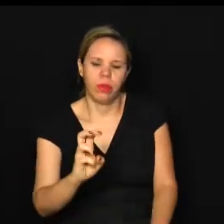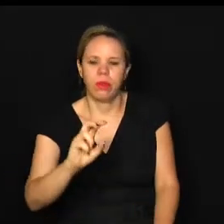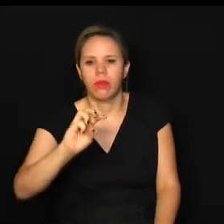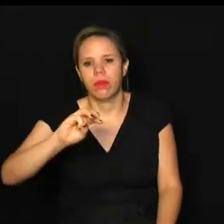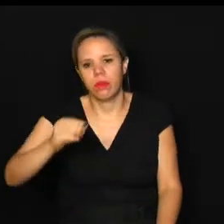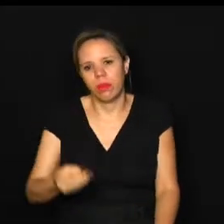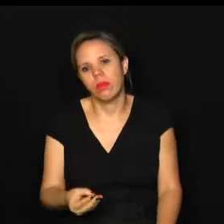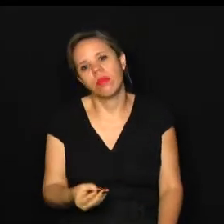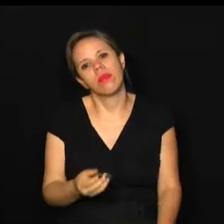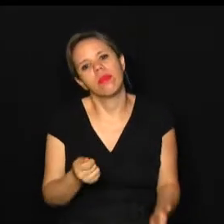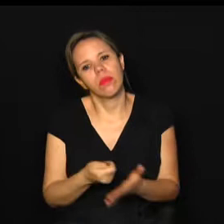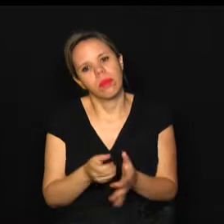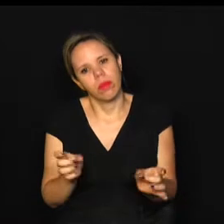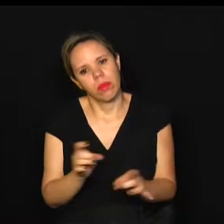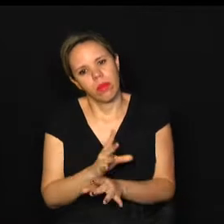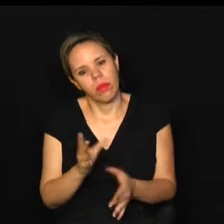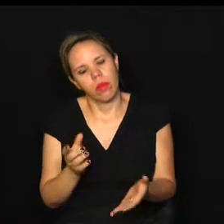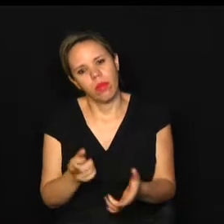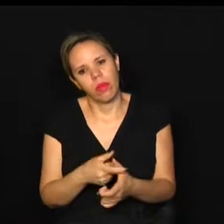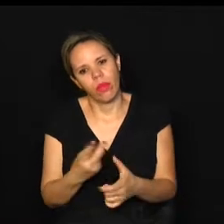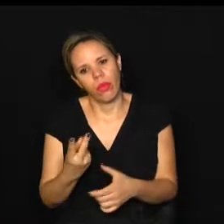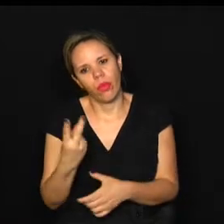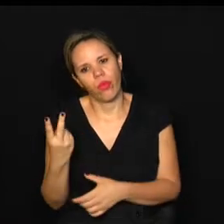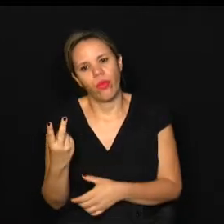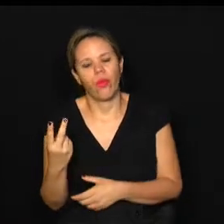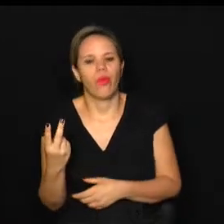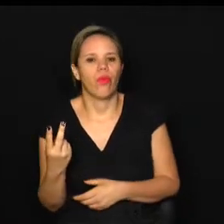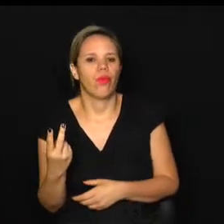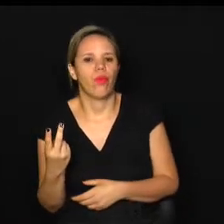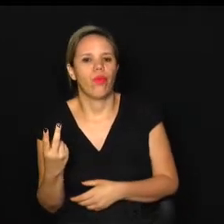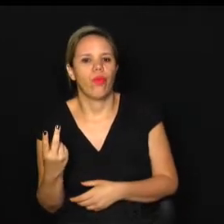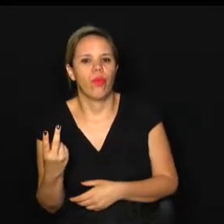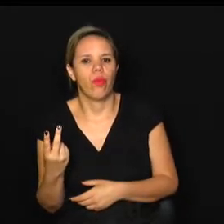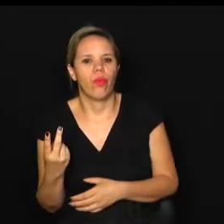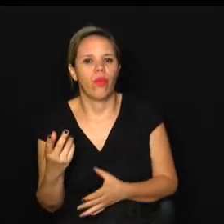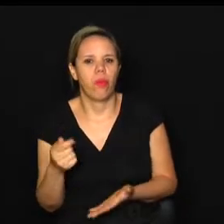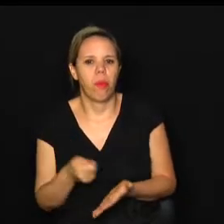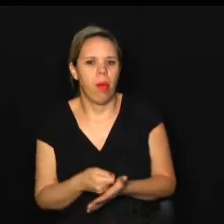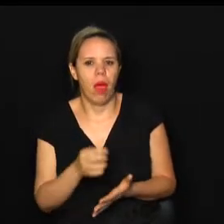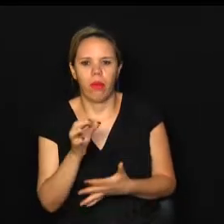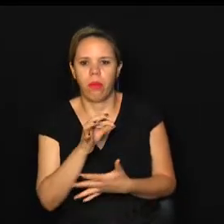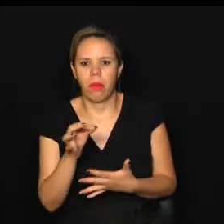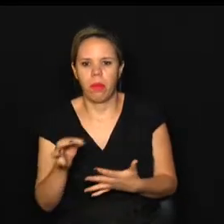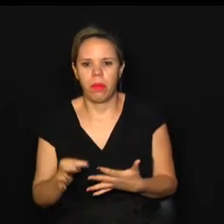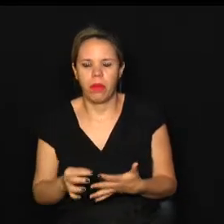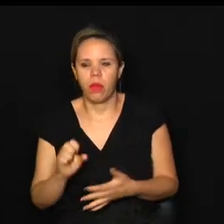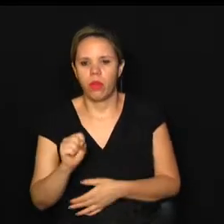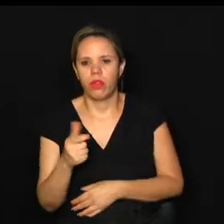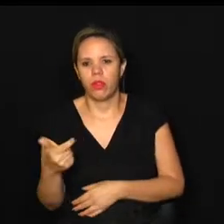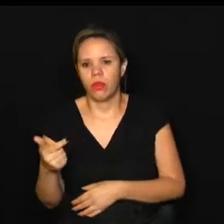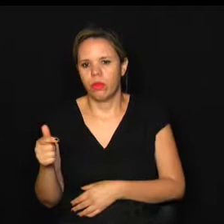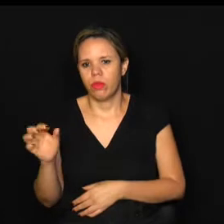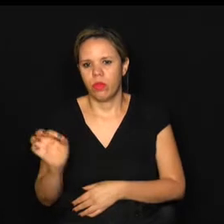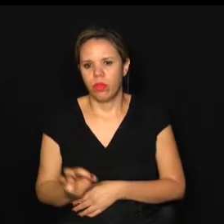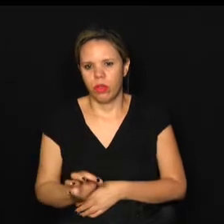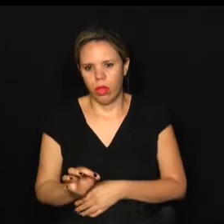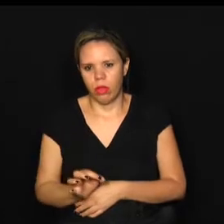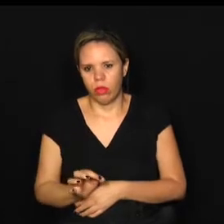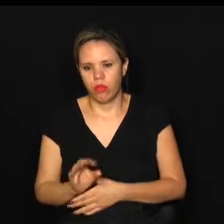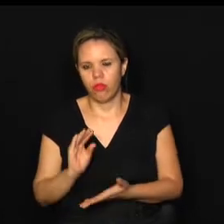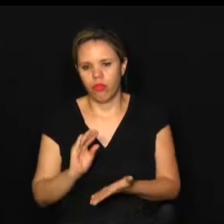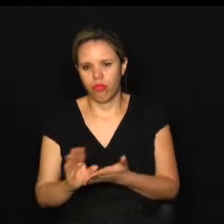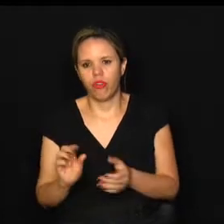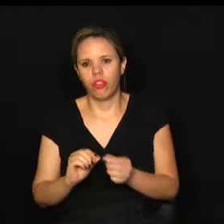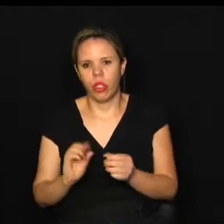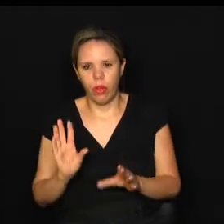700 foram liquidados e esses valores liquidados foram todos pagos. Então, 82% do orçamento previsto já foi